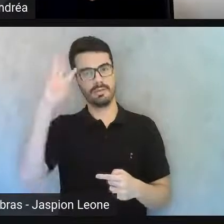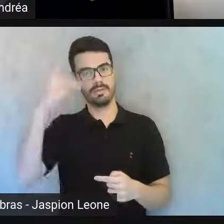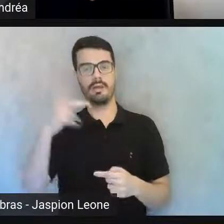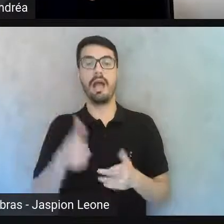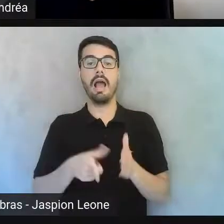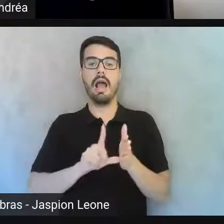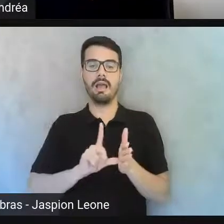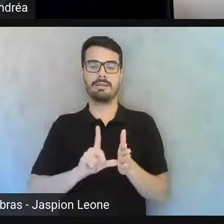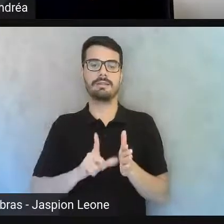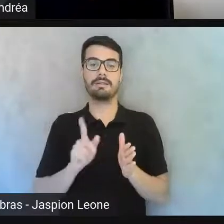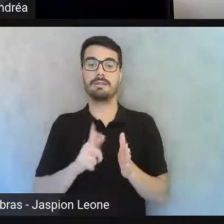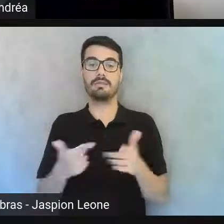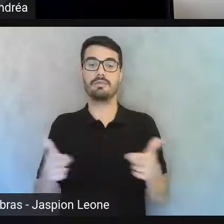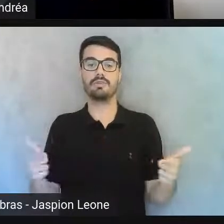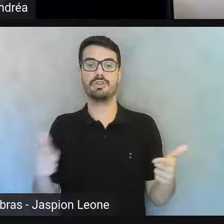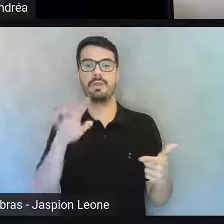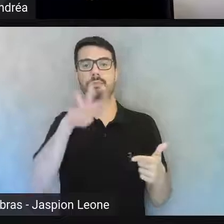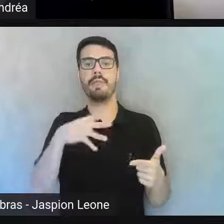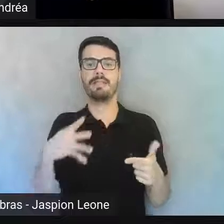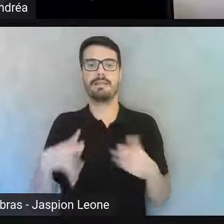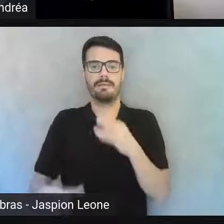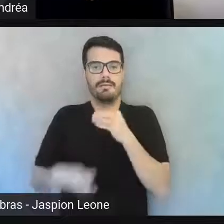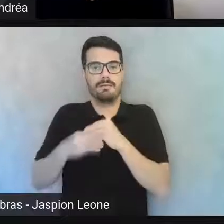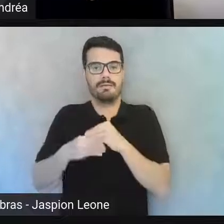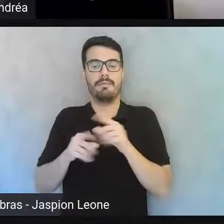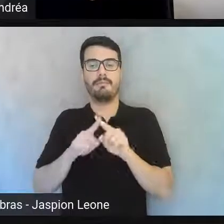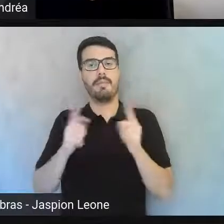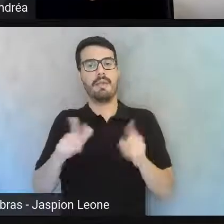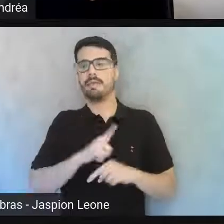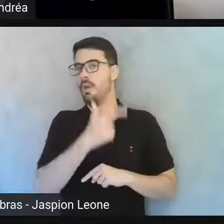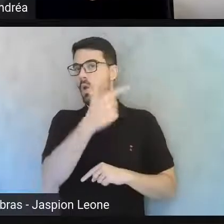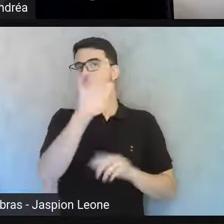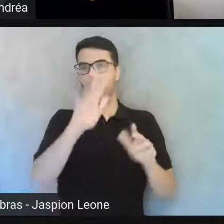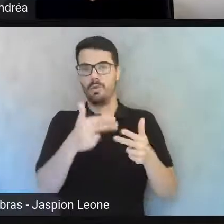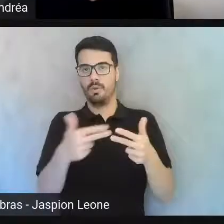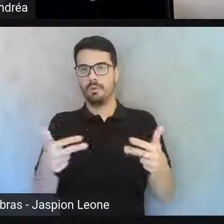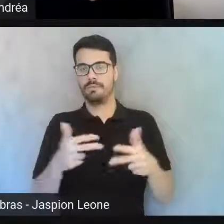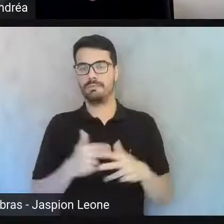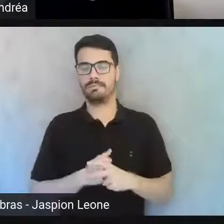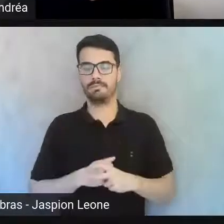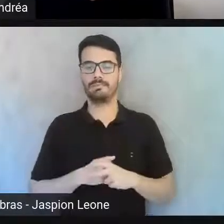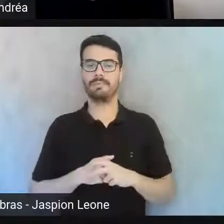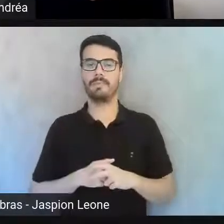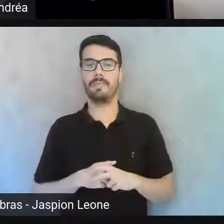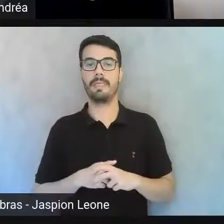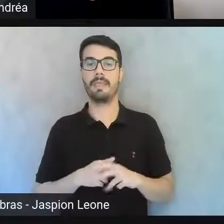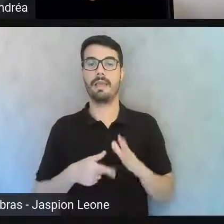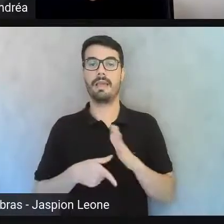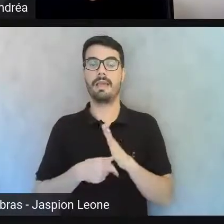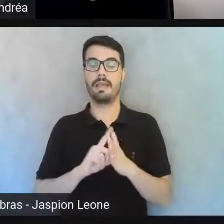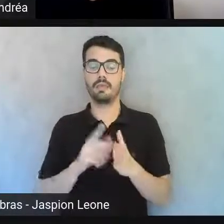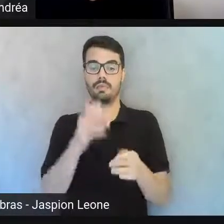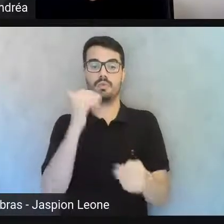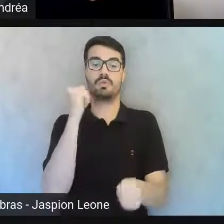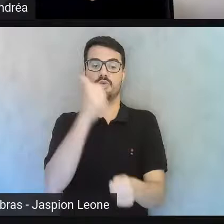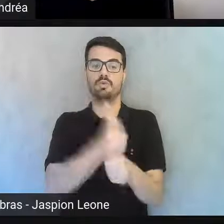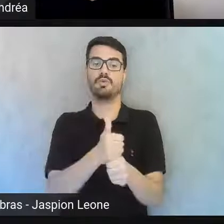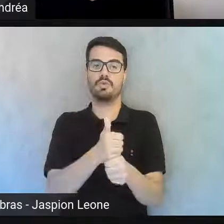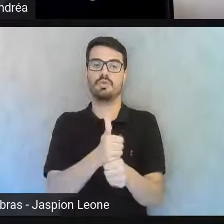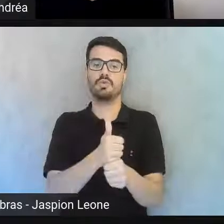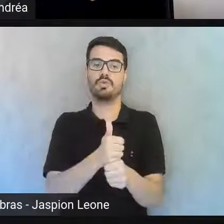previsto na planilha de custos. Agora, também tem outro lado. Do momento em que eu não quero a substituição